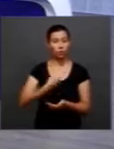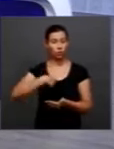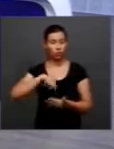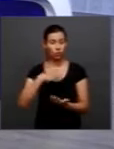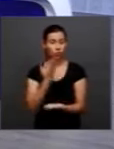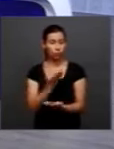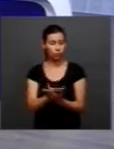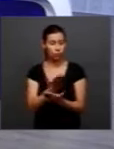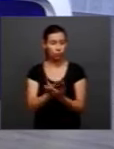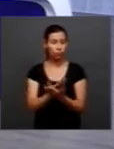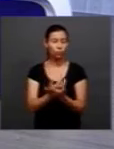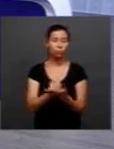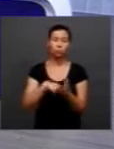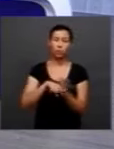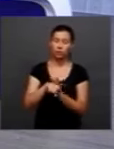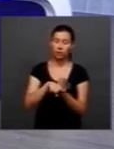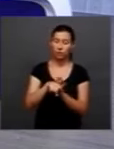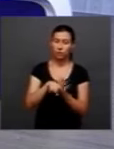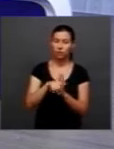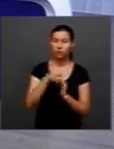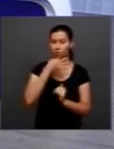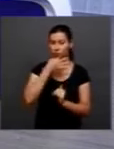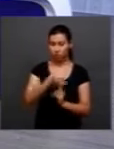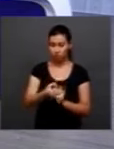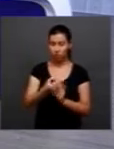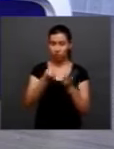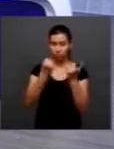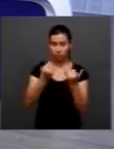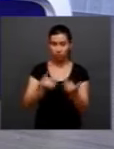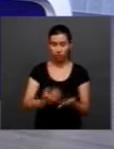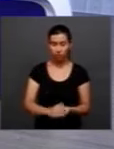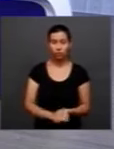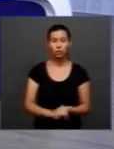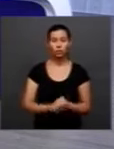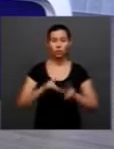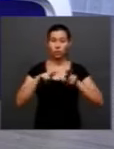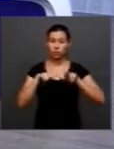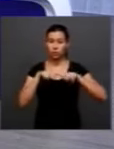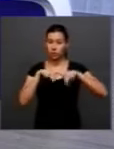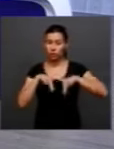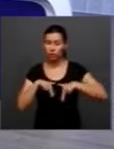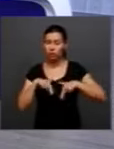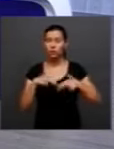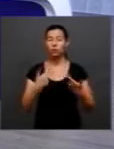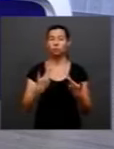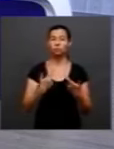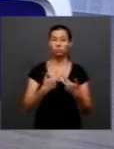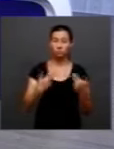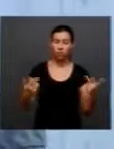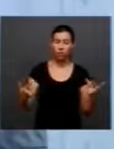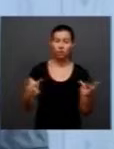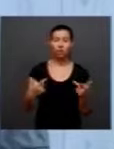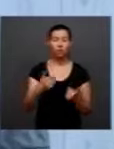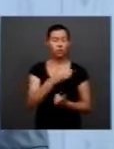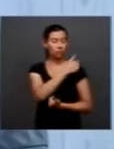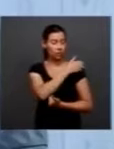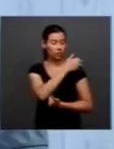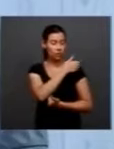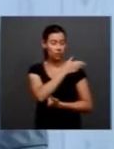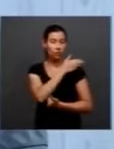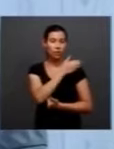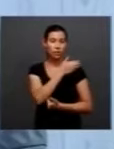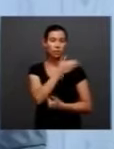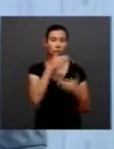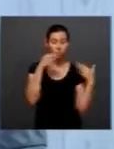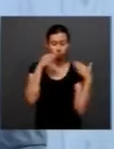críticos sobre as questões de gênero e sexualidade, a gente tem que nomear os preconceitos de forma específica, porque ele atinge pessoas de